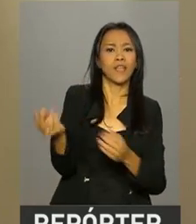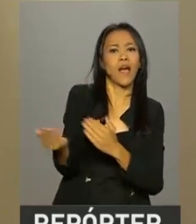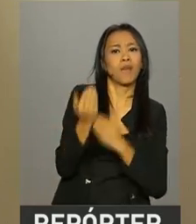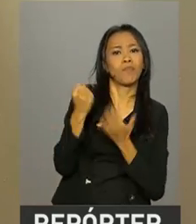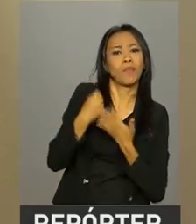né